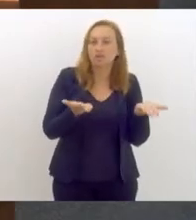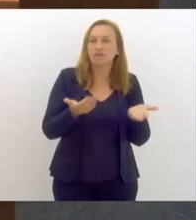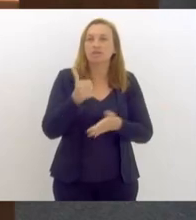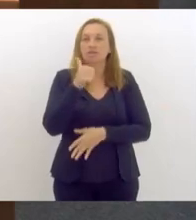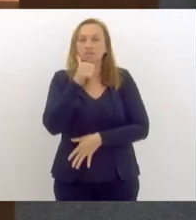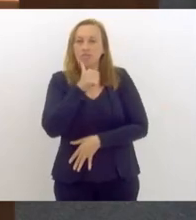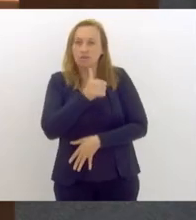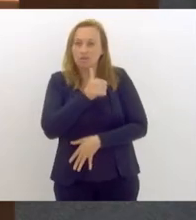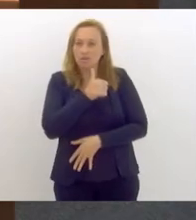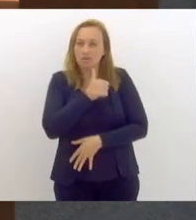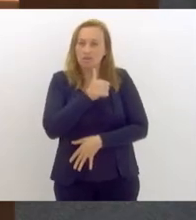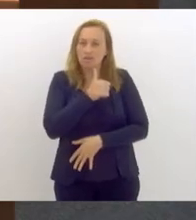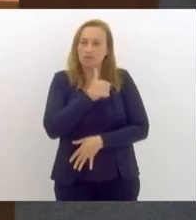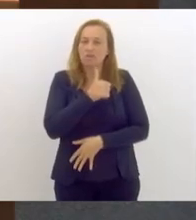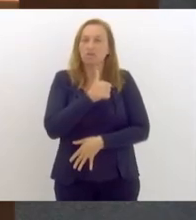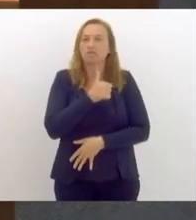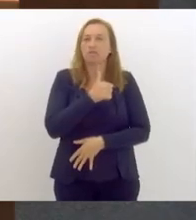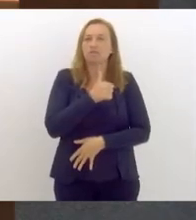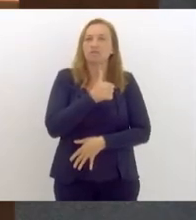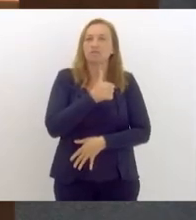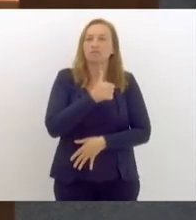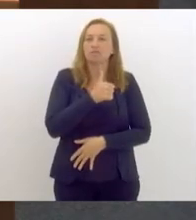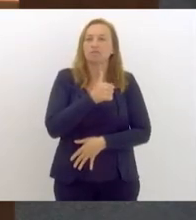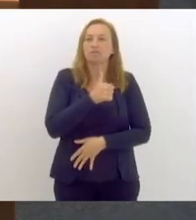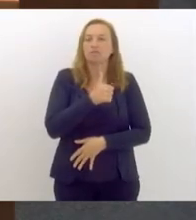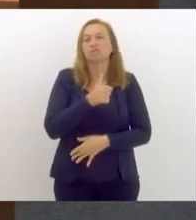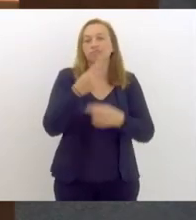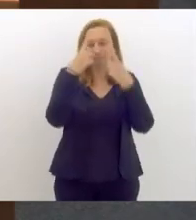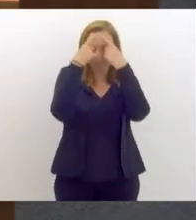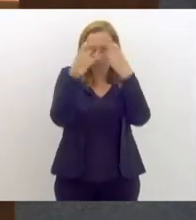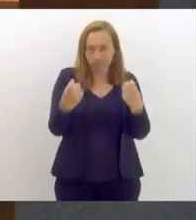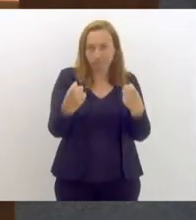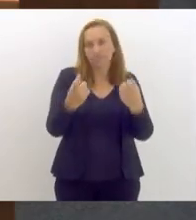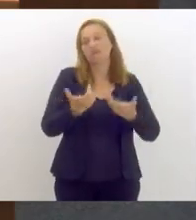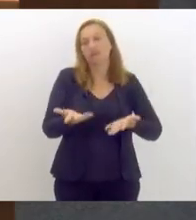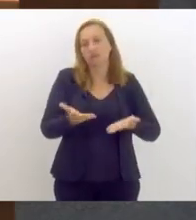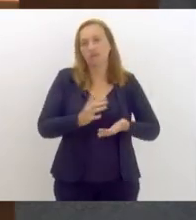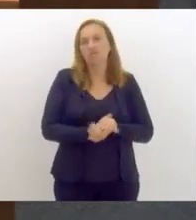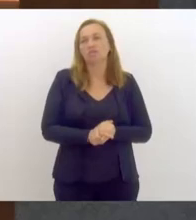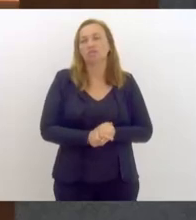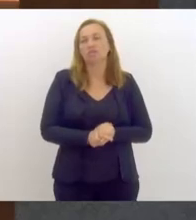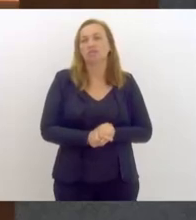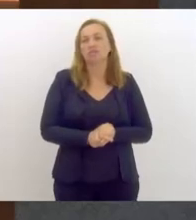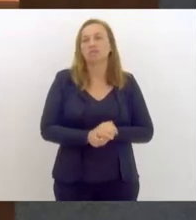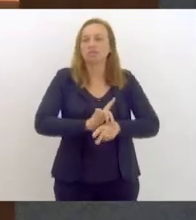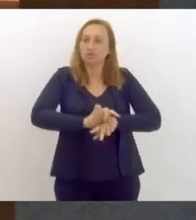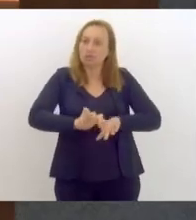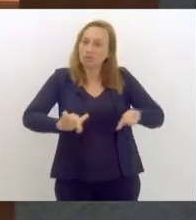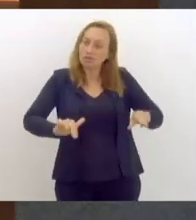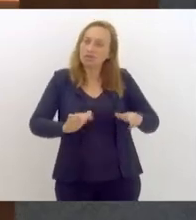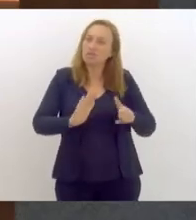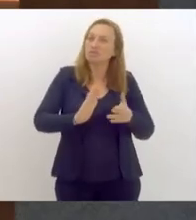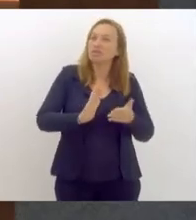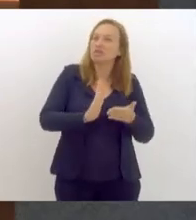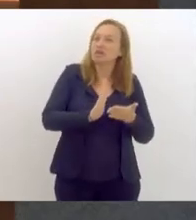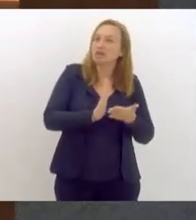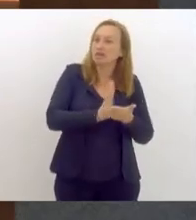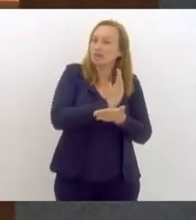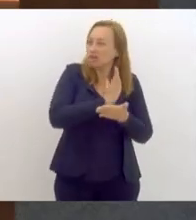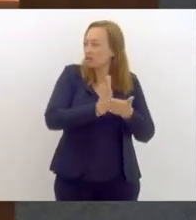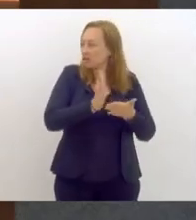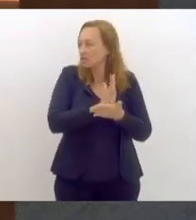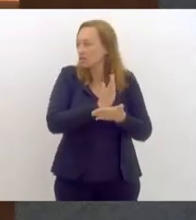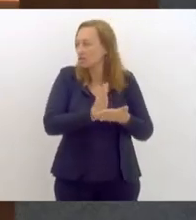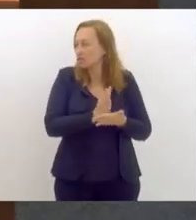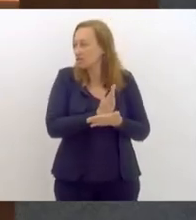suas mulheres entes queridos para essa lógica de violência é de gênero que muitas vezes não é só